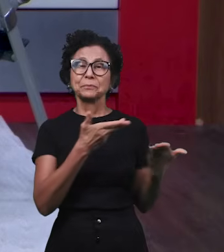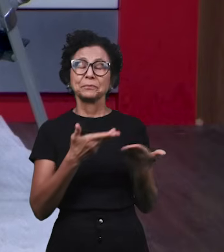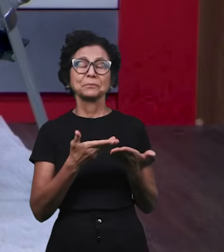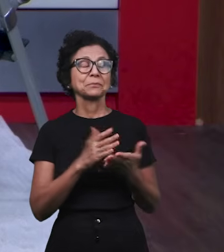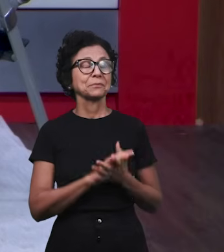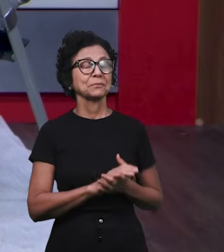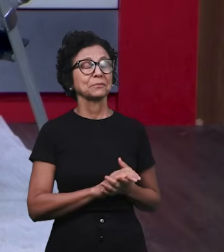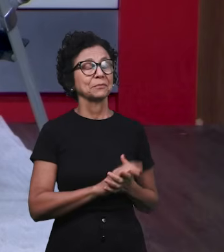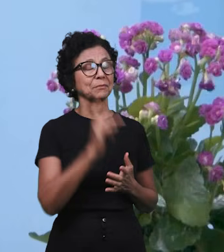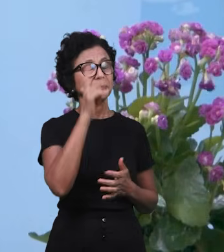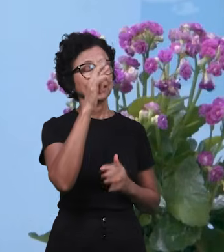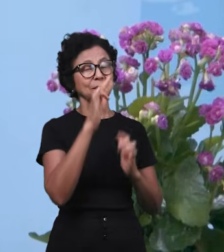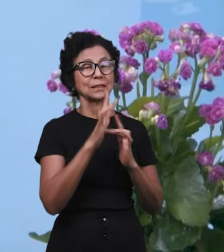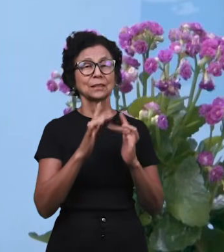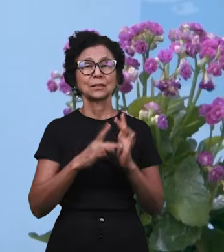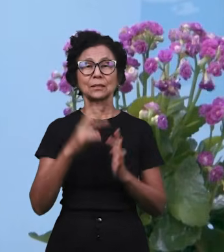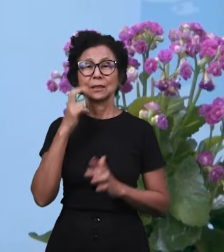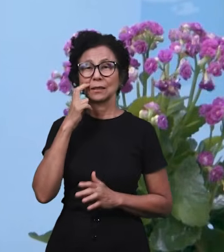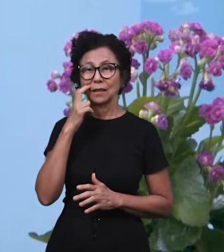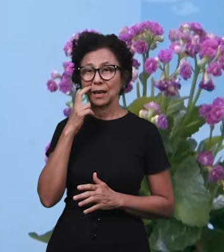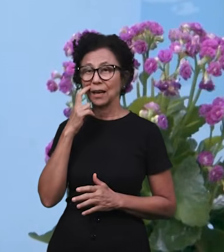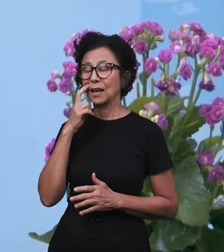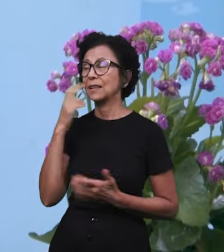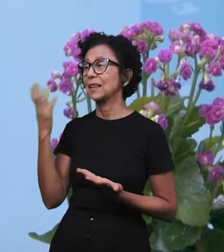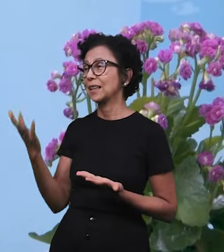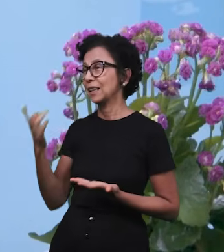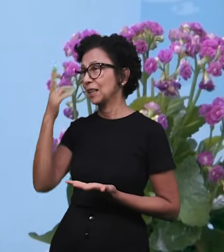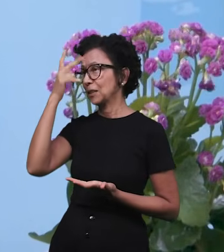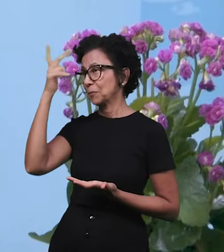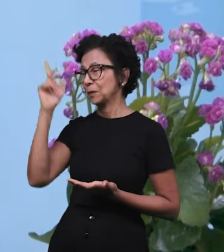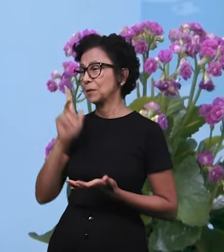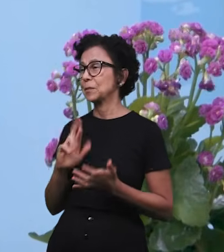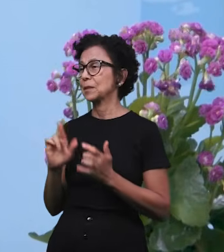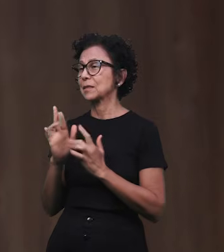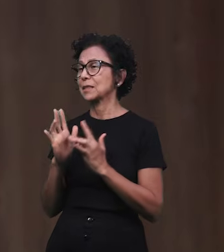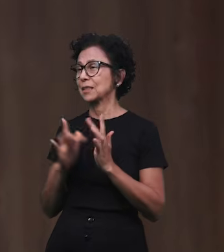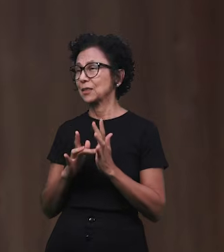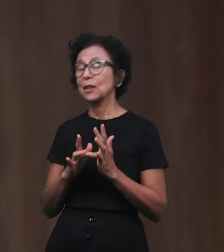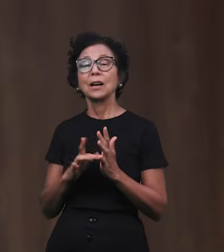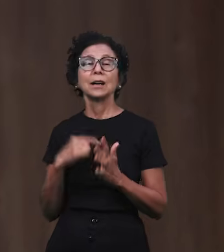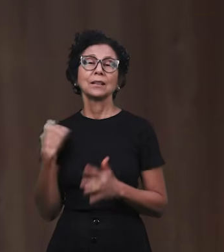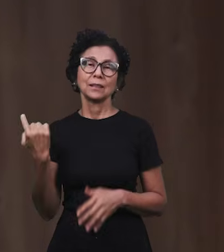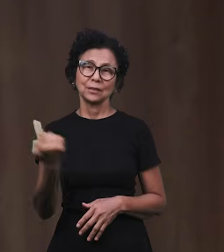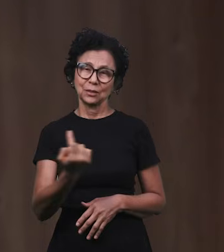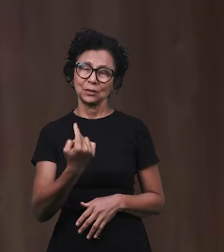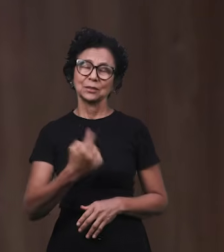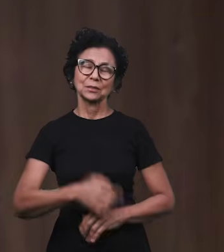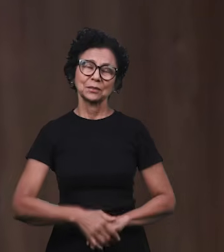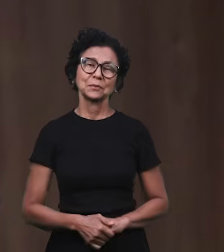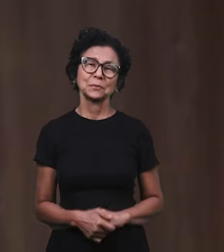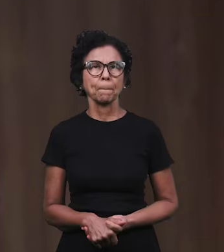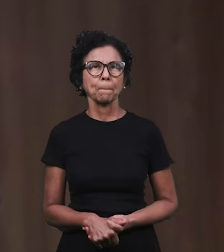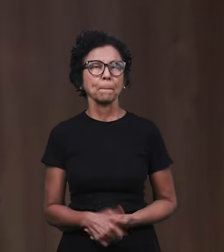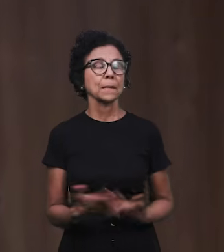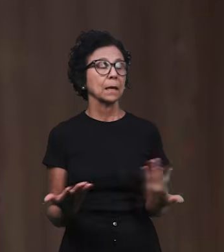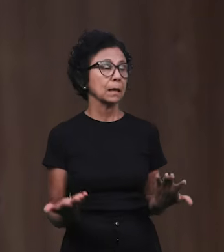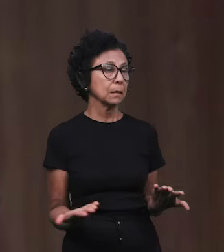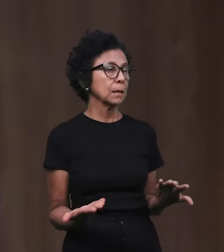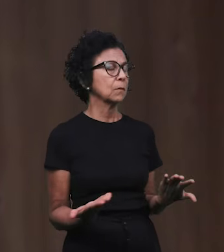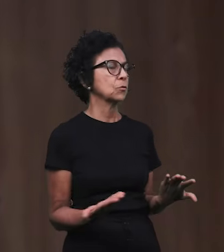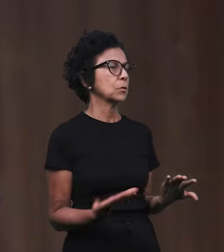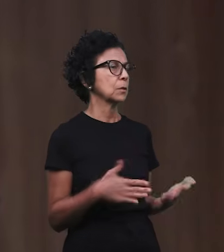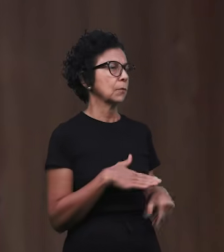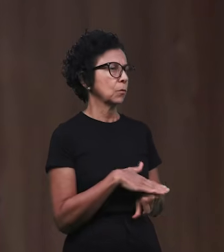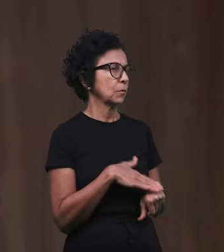Natália. Pai do Senhor, Natália. Pai do Senhor, Priscila. Pai do Senhor, irmãos. Amém. Então, nós estávamos conversando, né, Natália, que nós